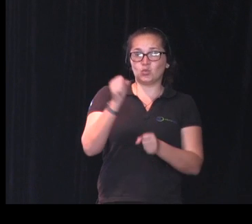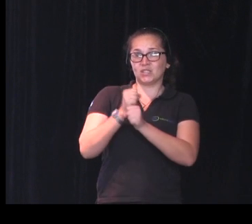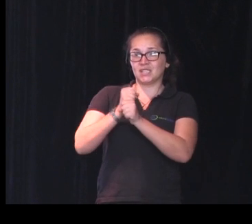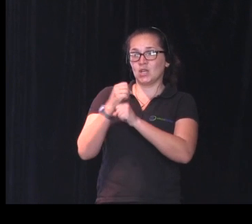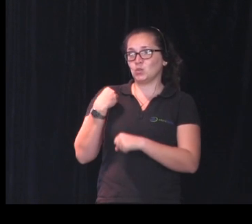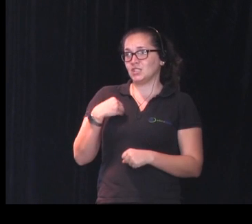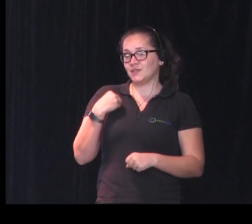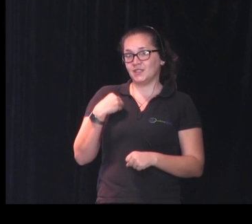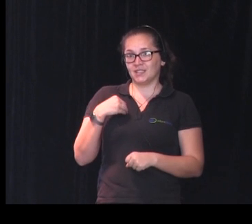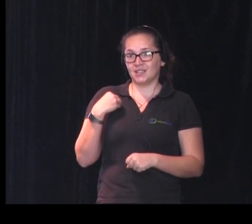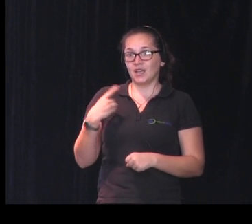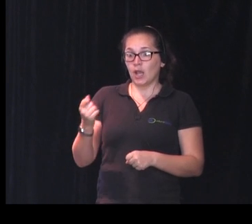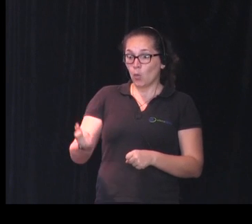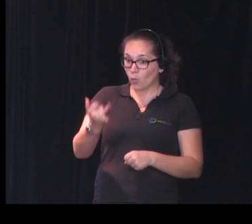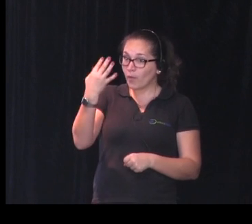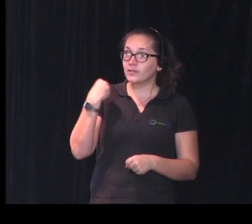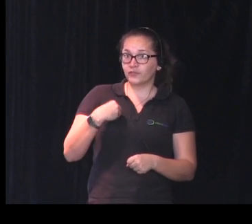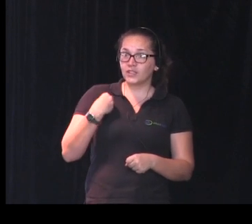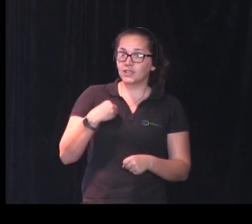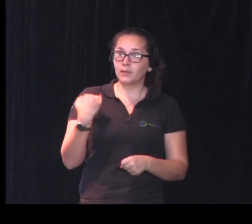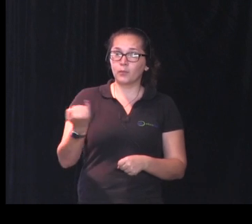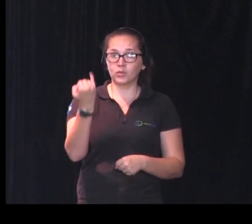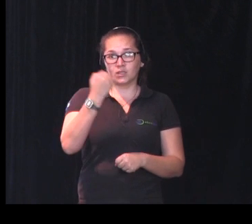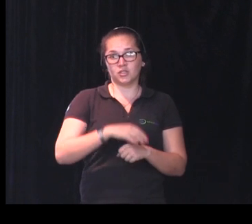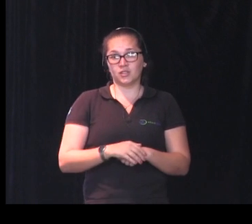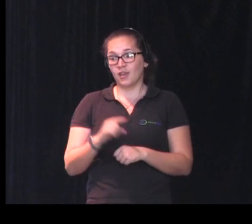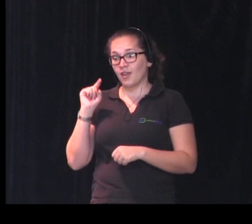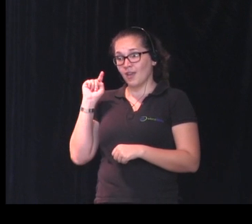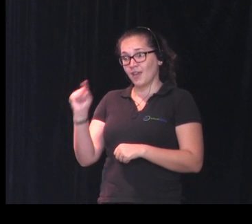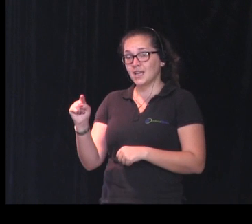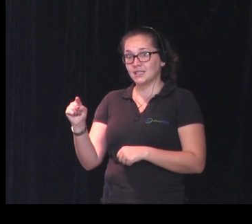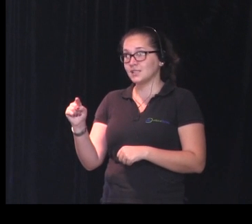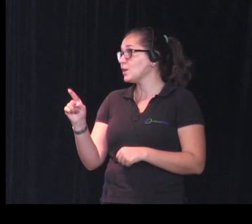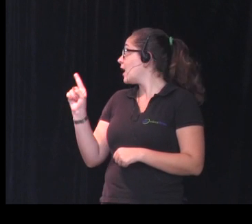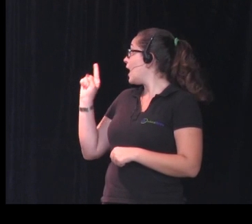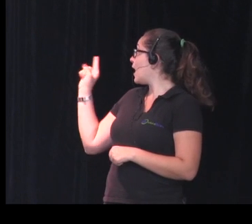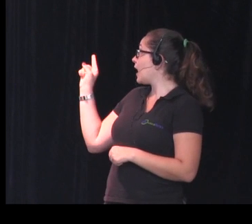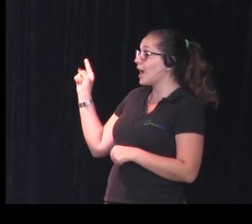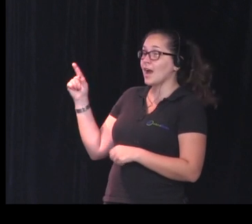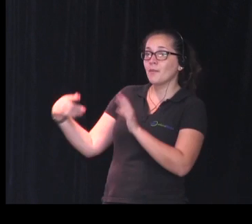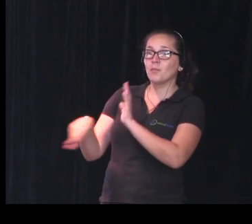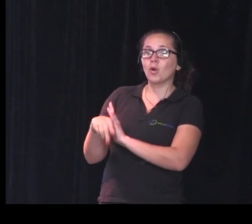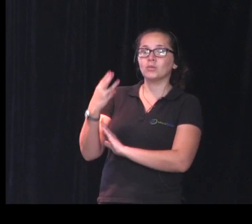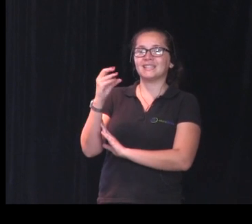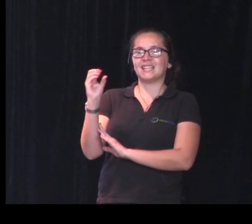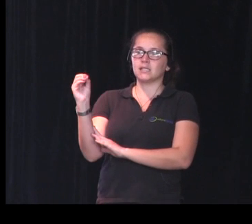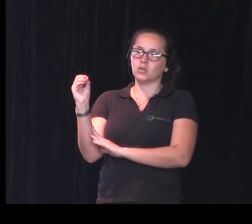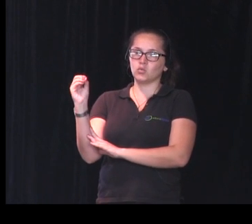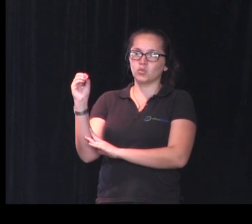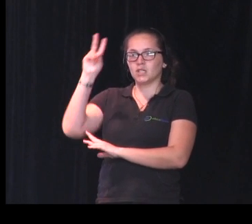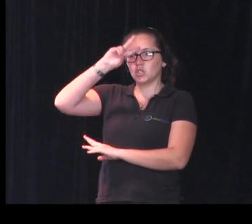uma quantidade importante de vida. Esse era o Santiago com 300 anos de